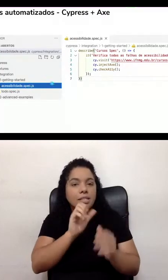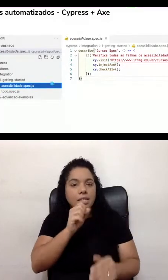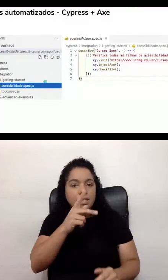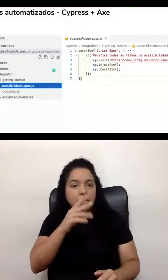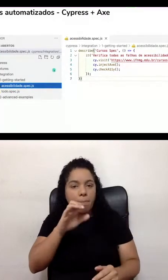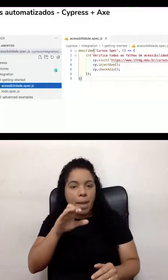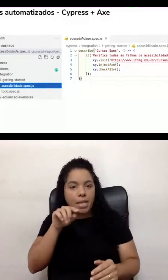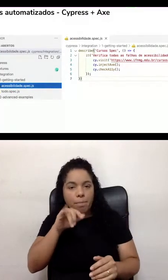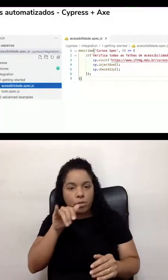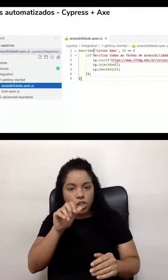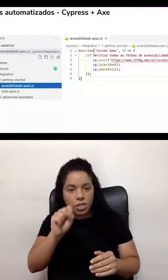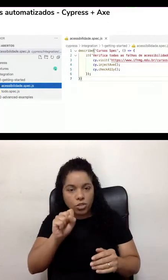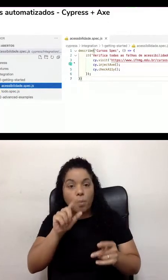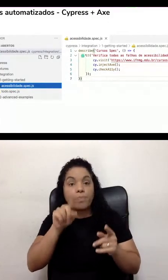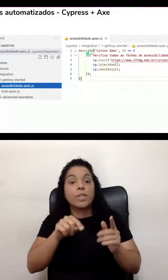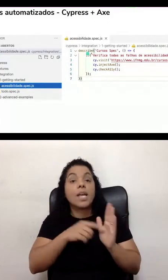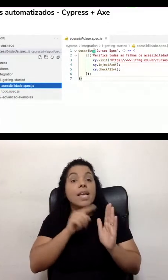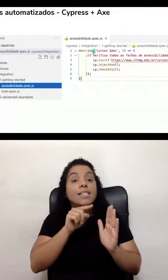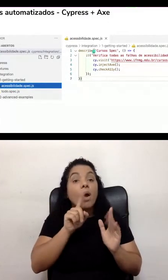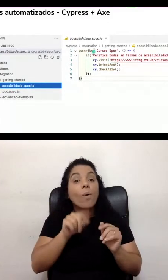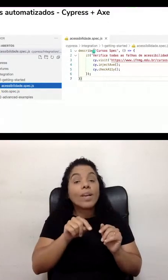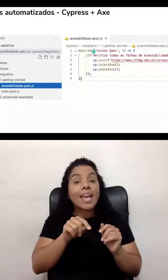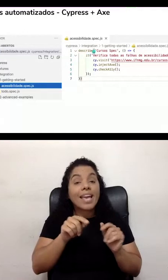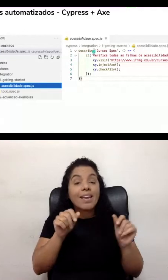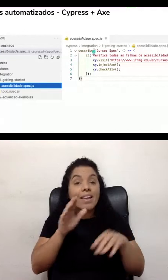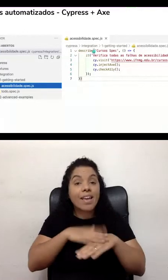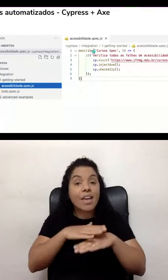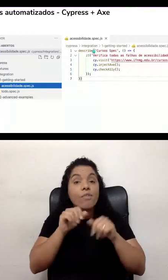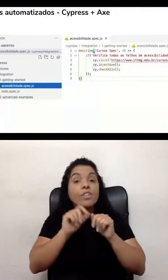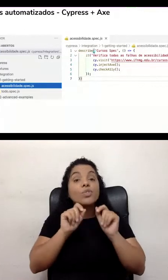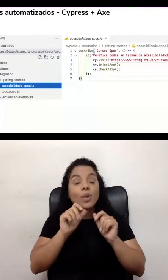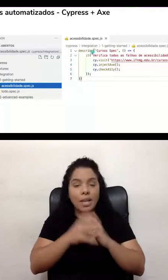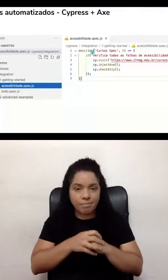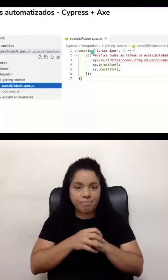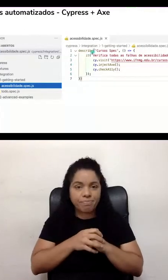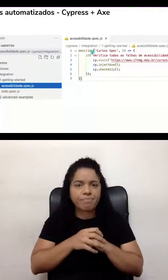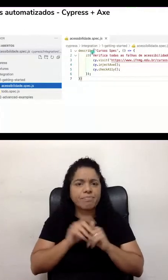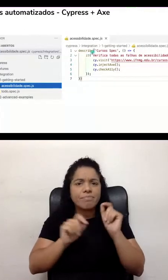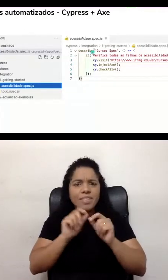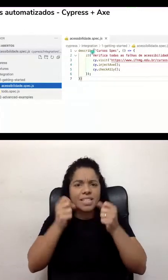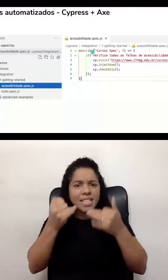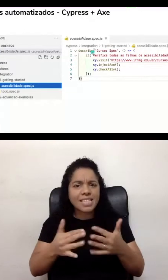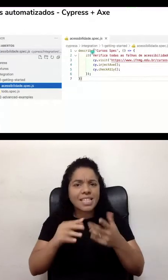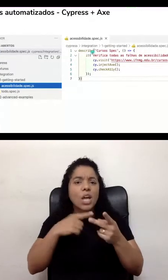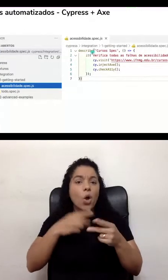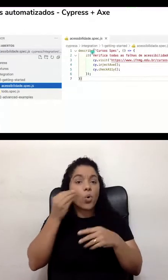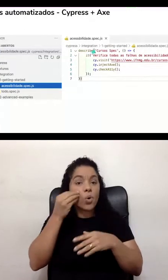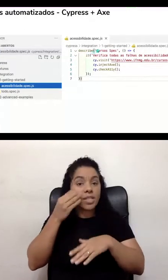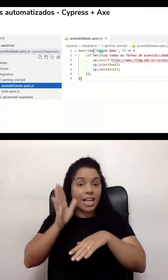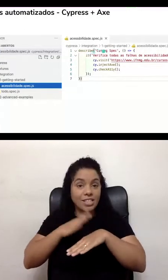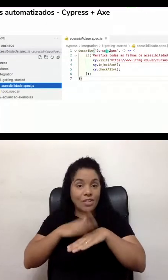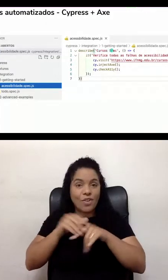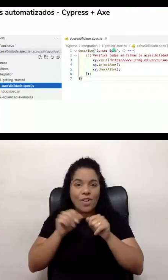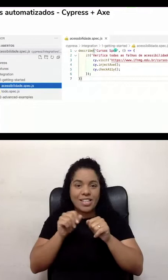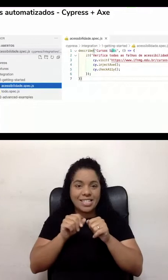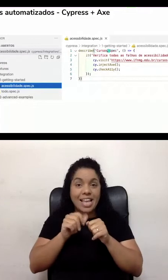acessibilidade.spec.json, e o que eu fiz? O que é a descrição dos testes que eu vou realizar, tá?